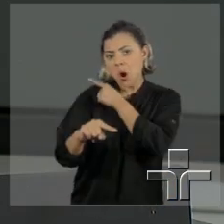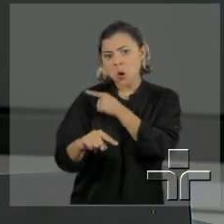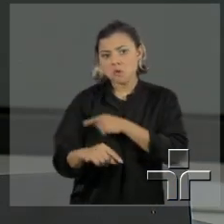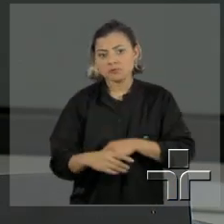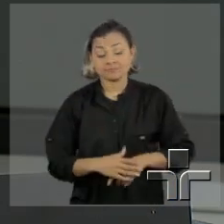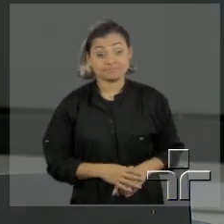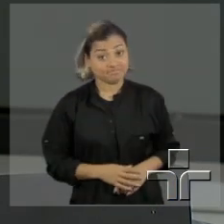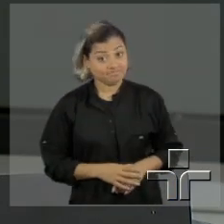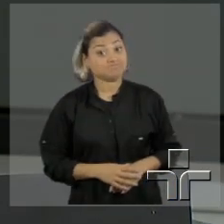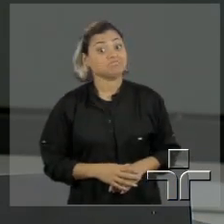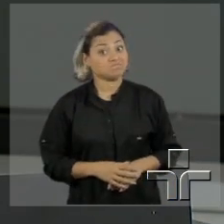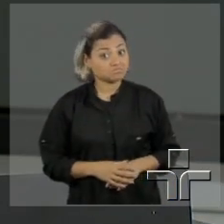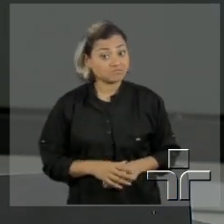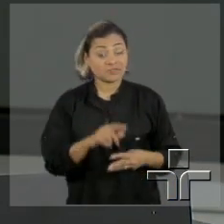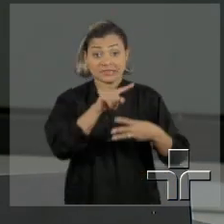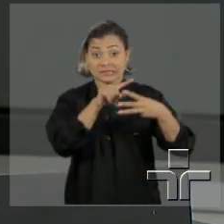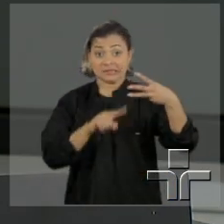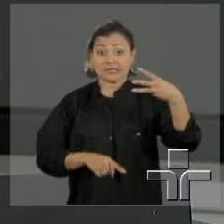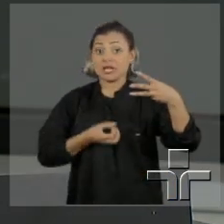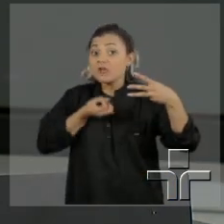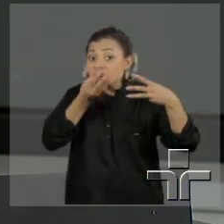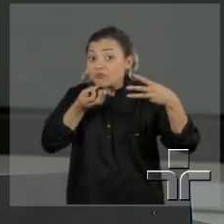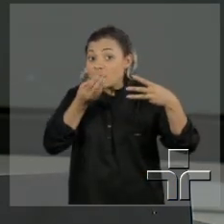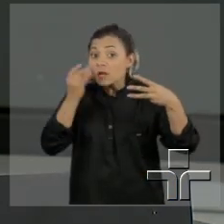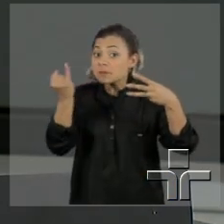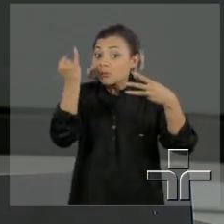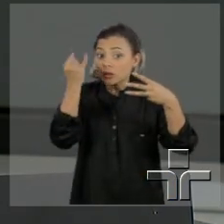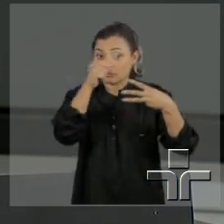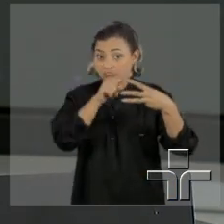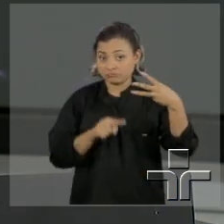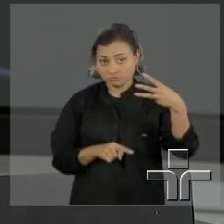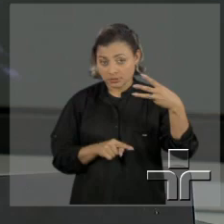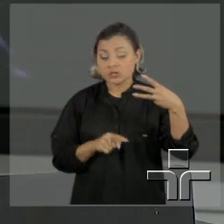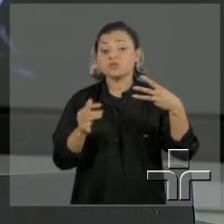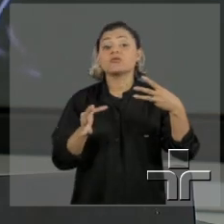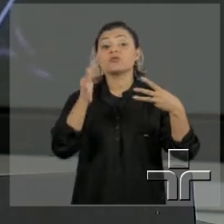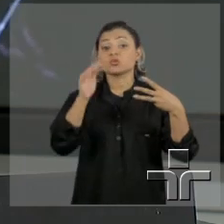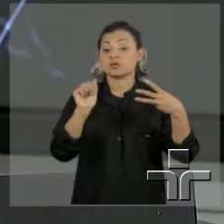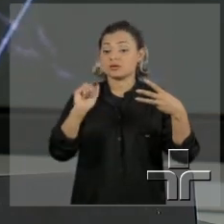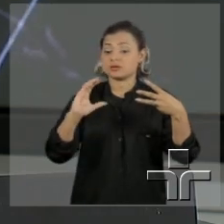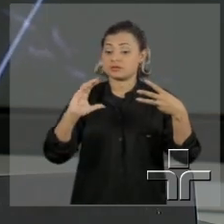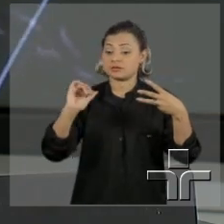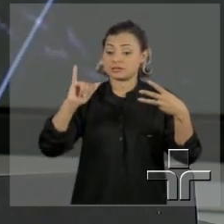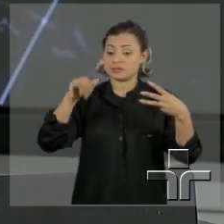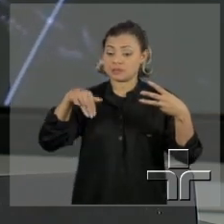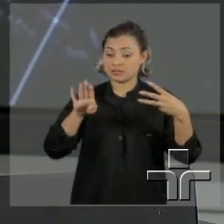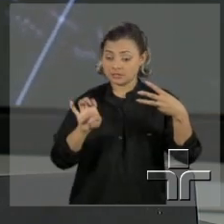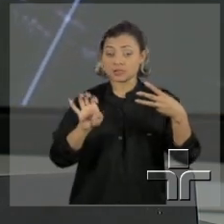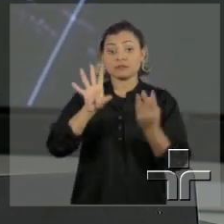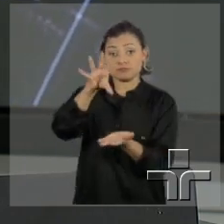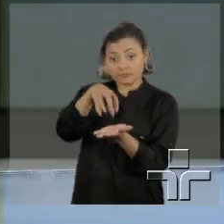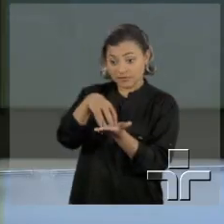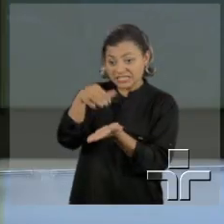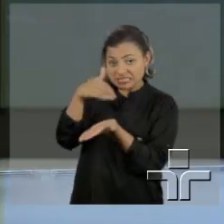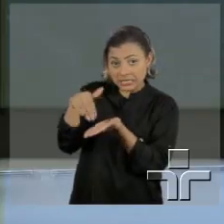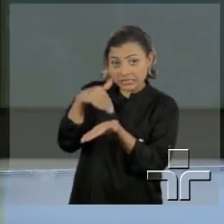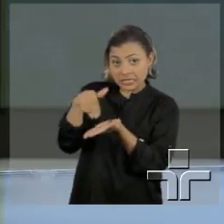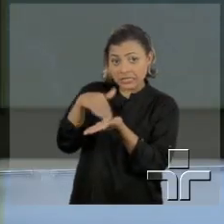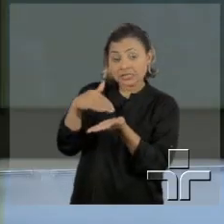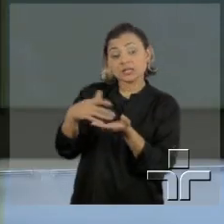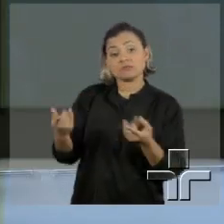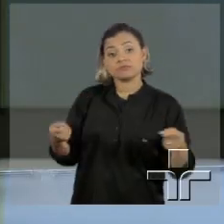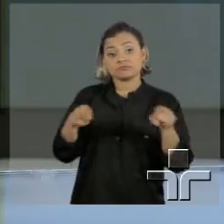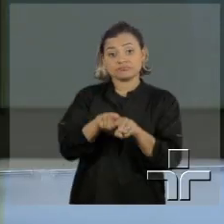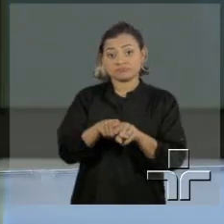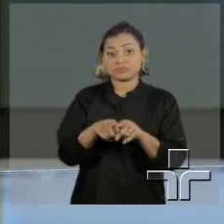João, são 3 informações importantes que acabamos de dar sobre o futuro da Ancine. Transformar a agência em secretaria, talvez aí sob o guarda-chuva da Casa Civil,